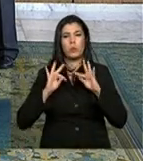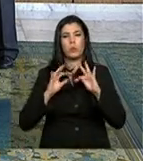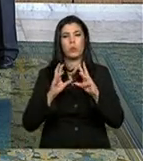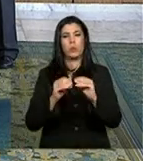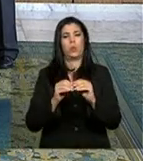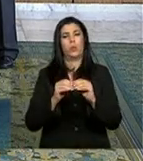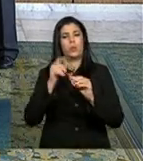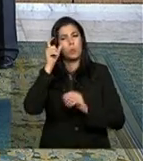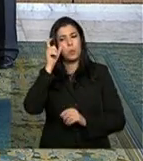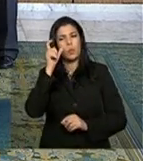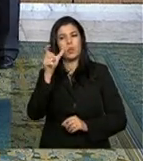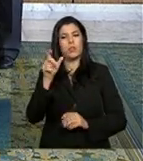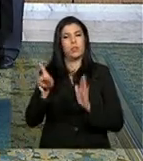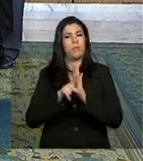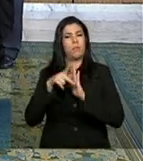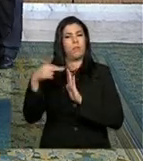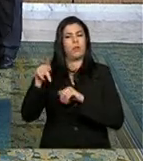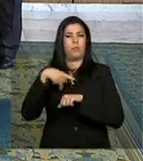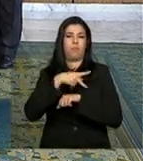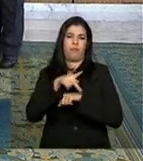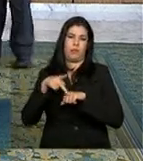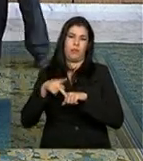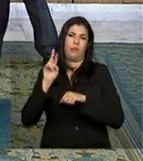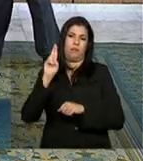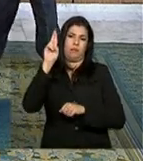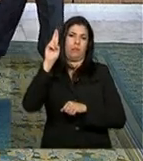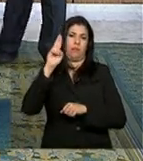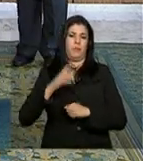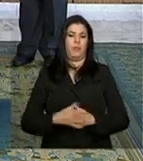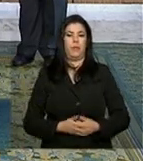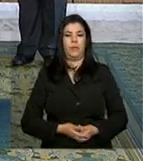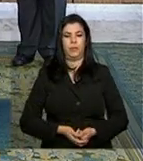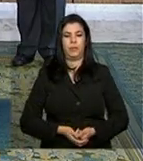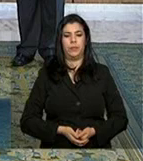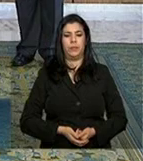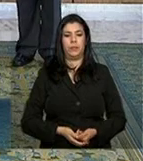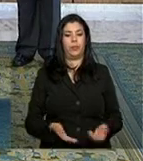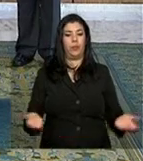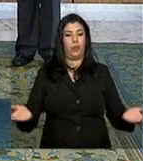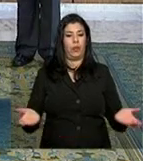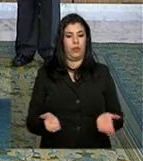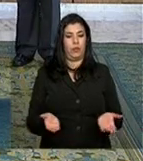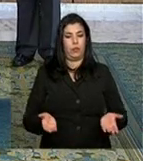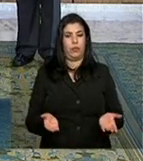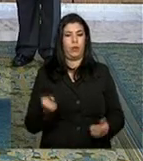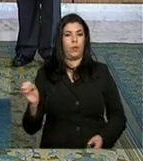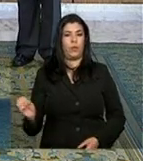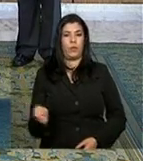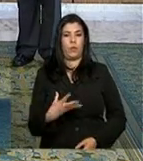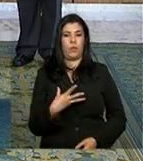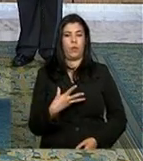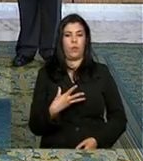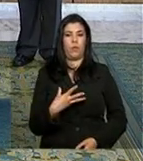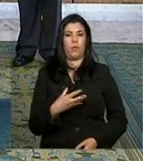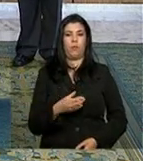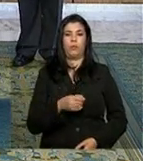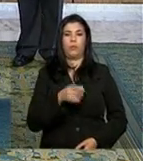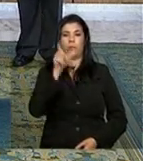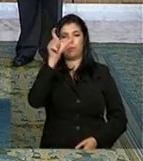nome do país que ele representa. E agora, então, o novo embaixador de